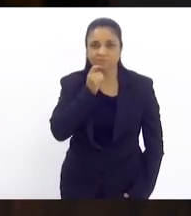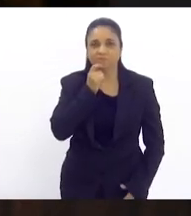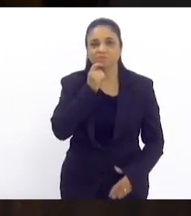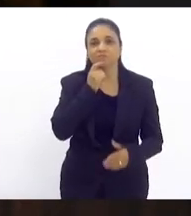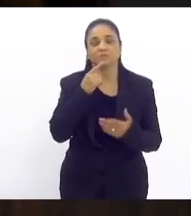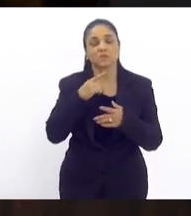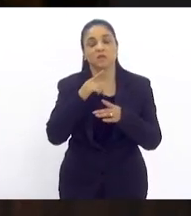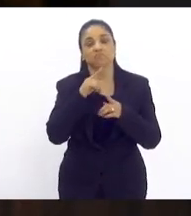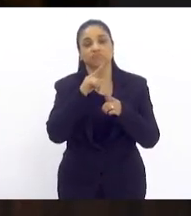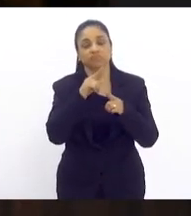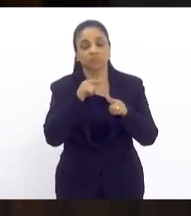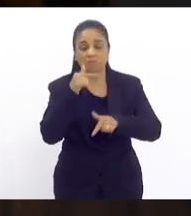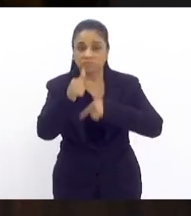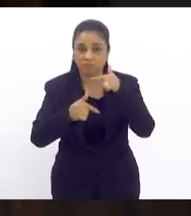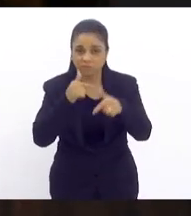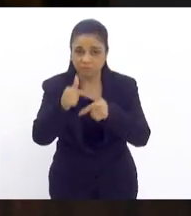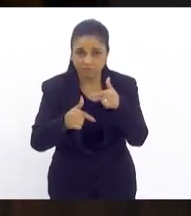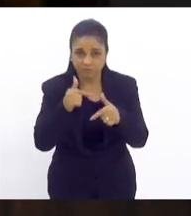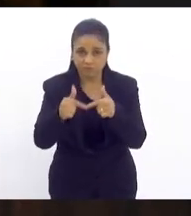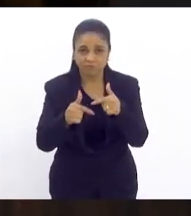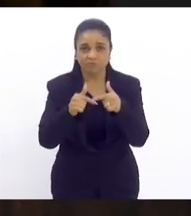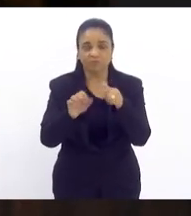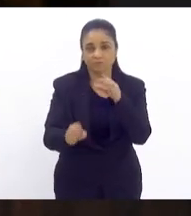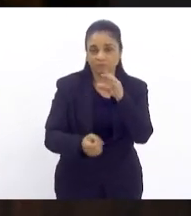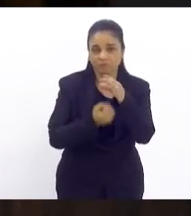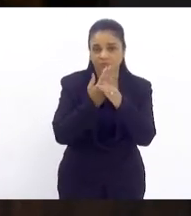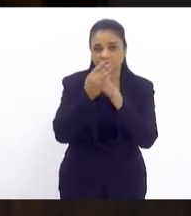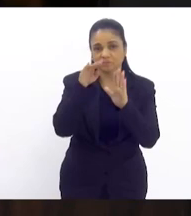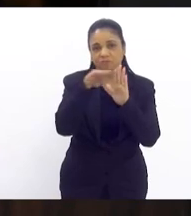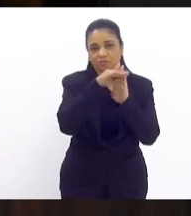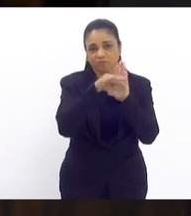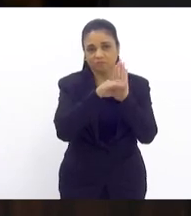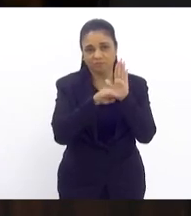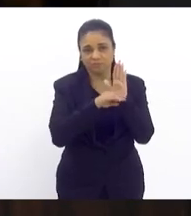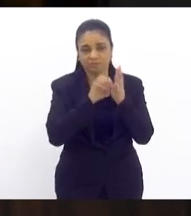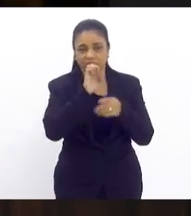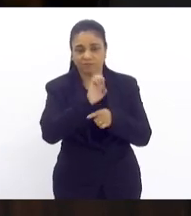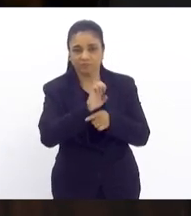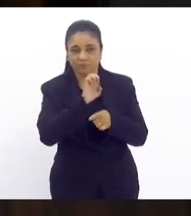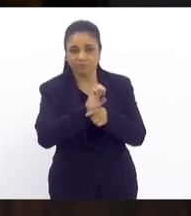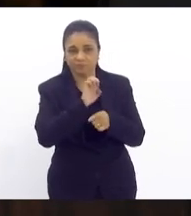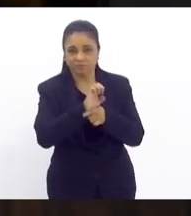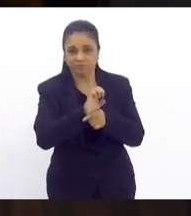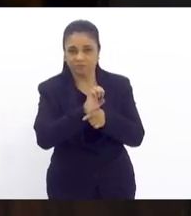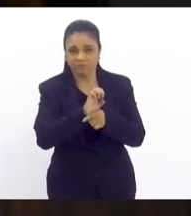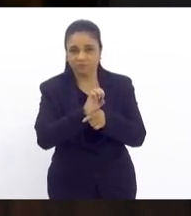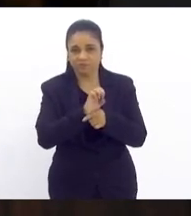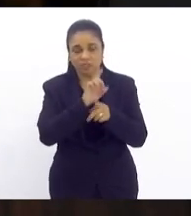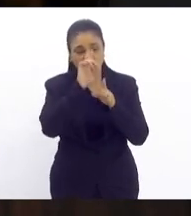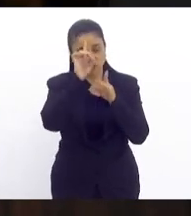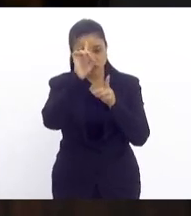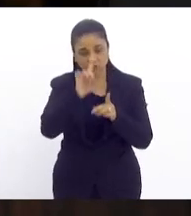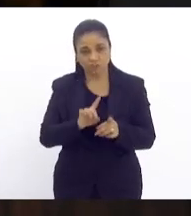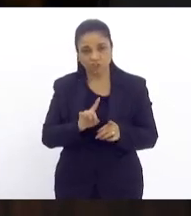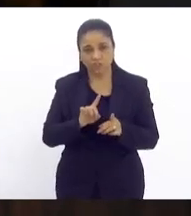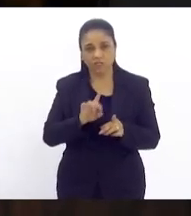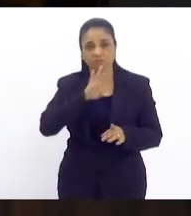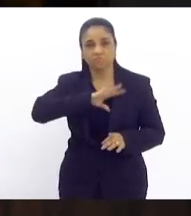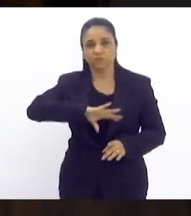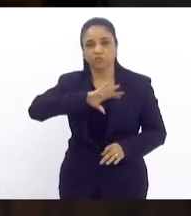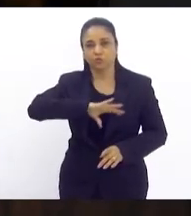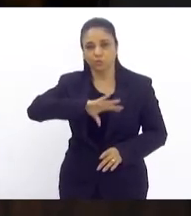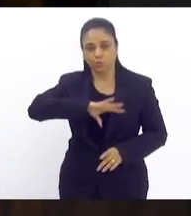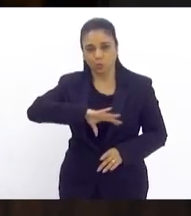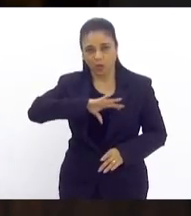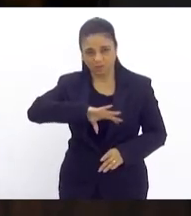das medidas necessárias para implantação do programa Estadual de dignidade menstrual no território